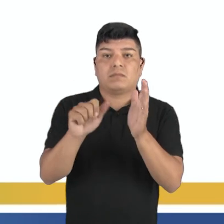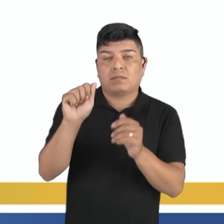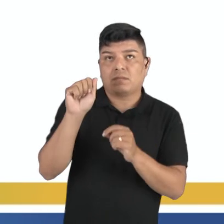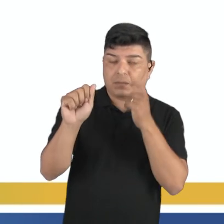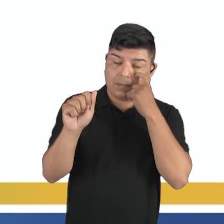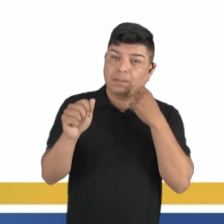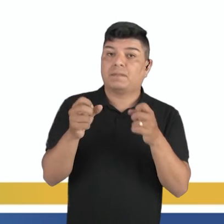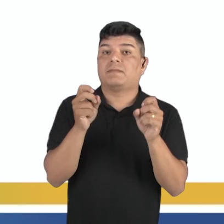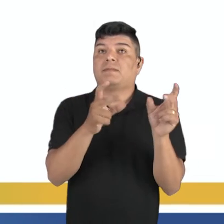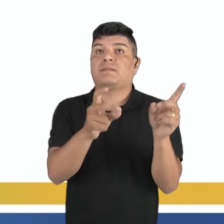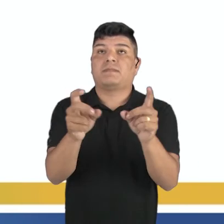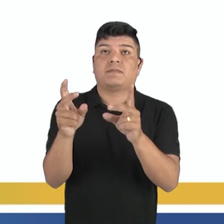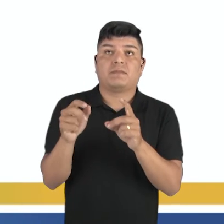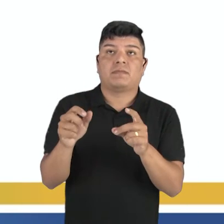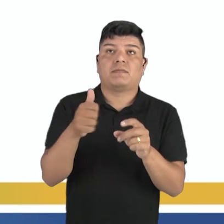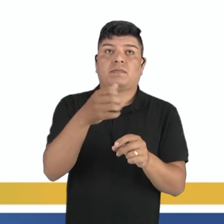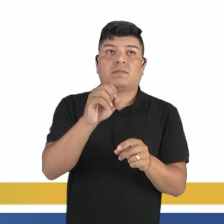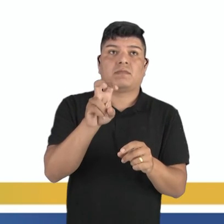a R$